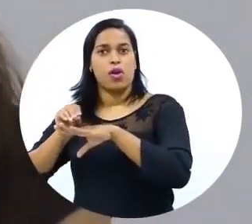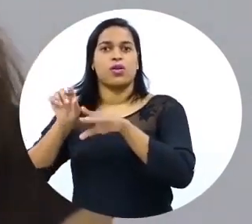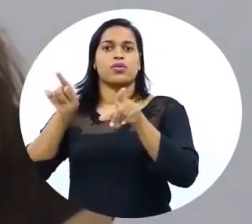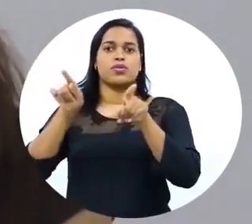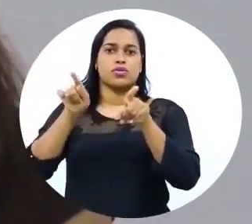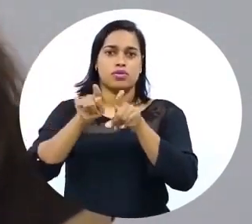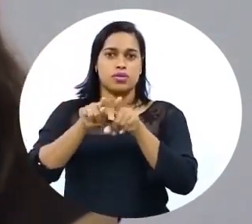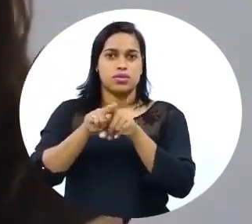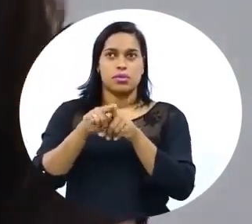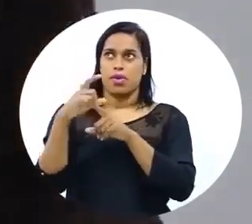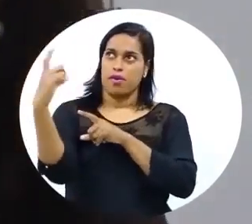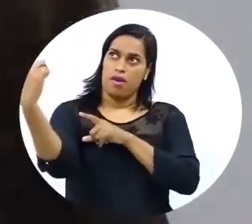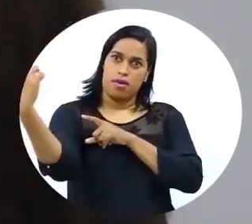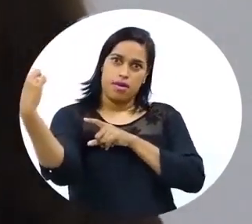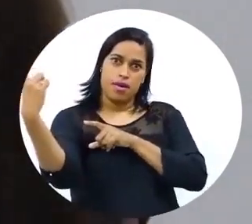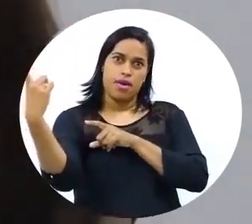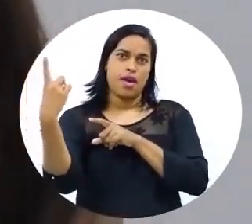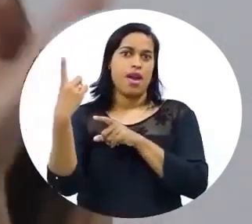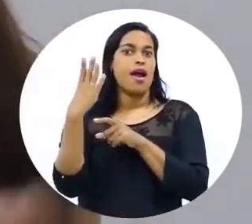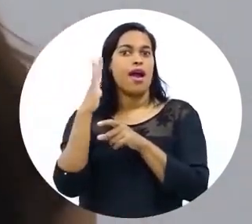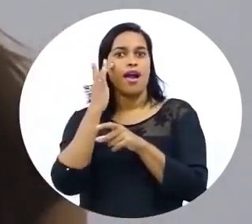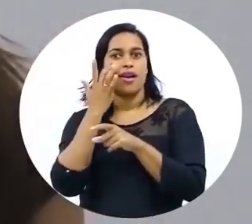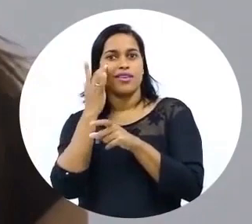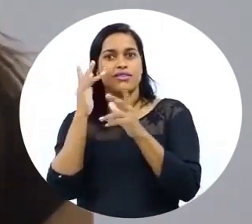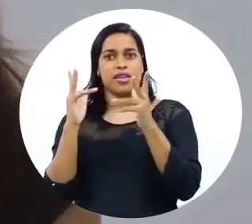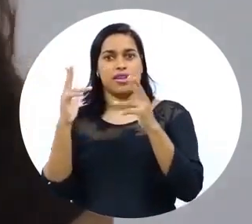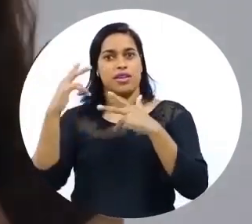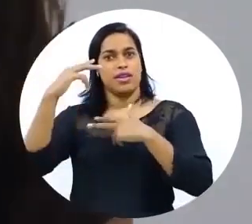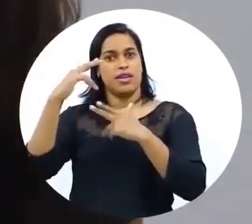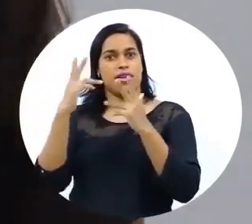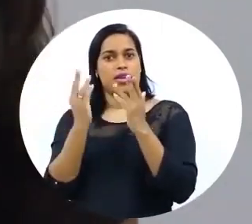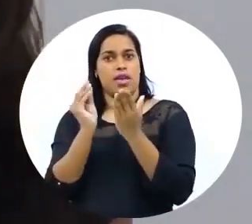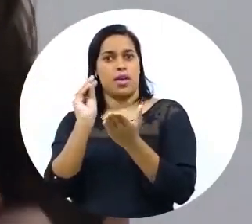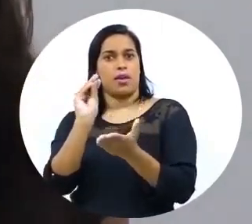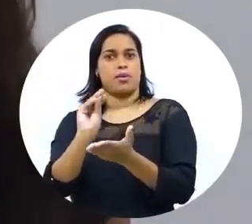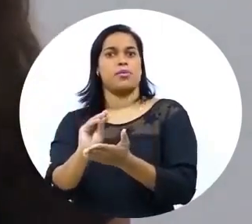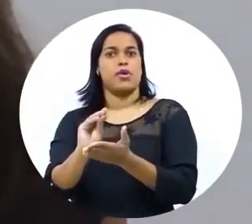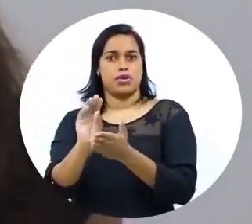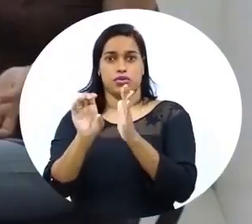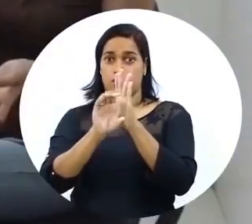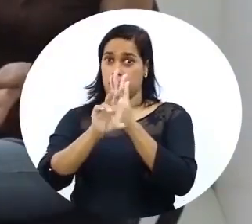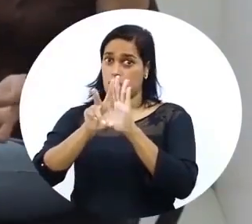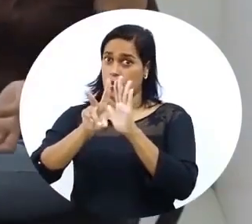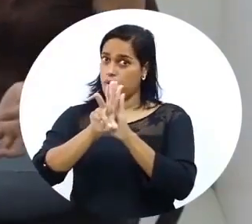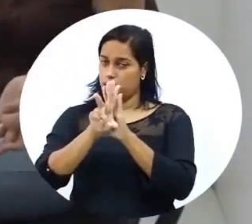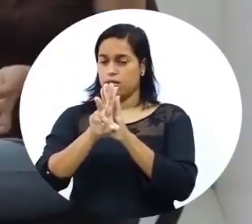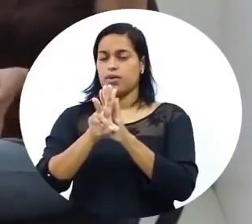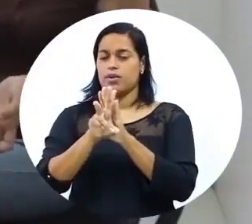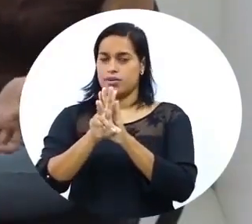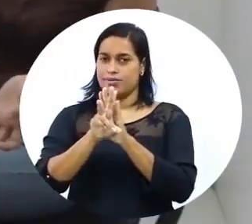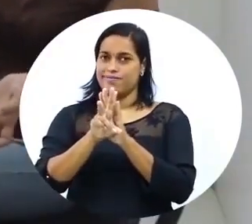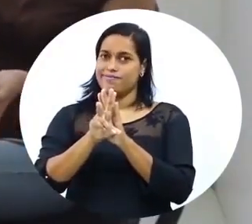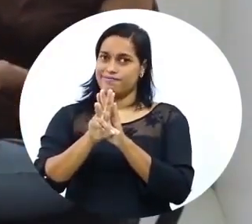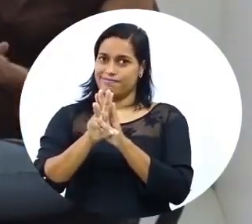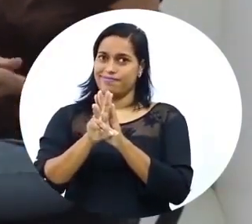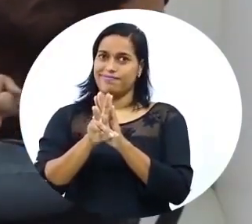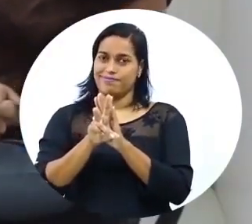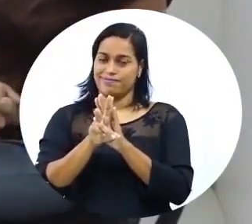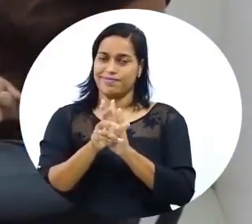pra balada, tirei a foto, achei que eu fiquei legal na foto, recorto a foto e boto lá no currículo. Chá, né? A